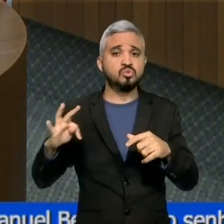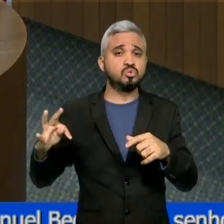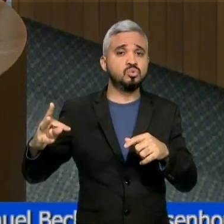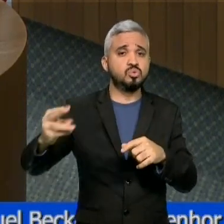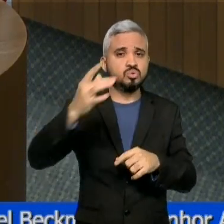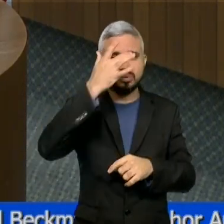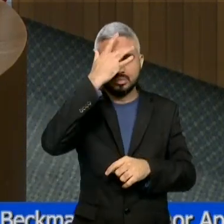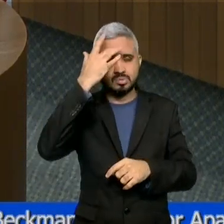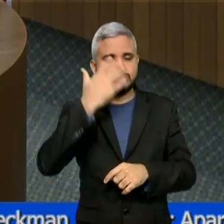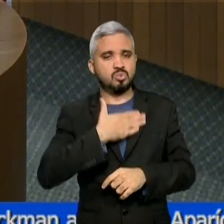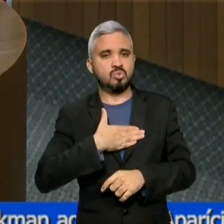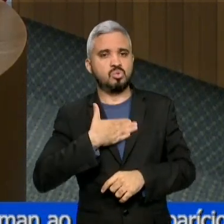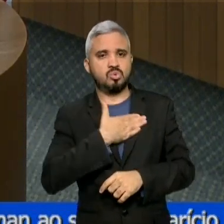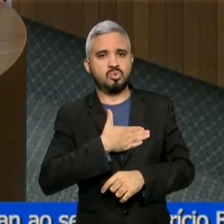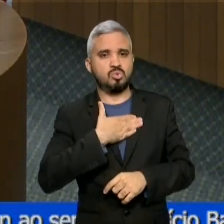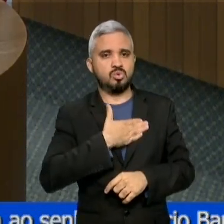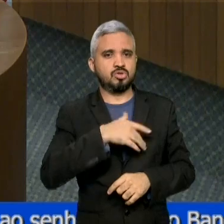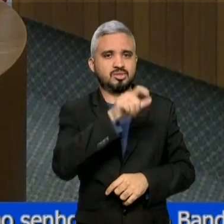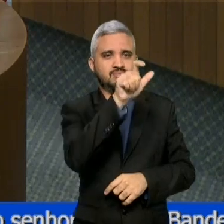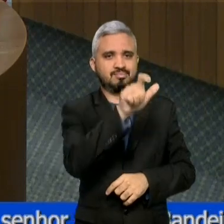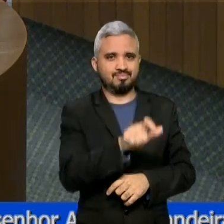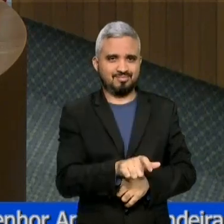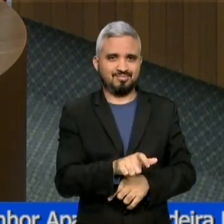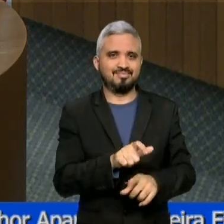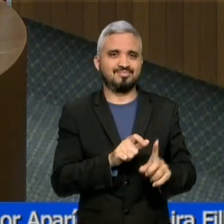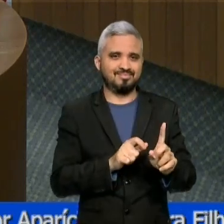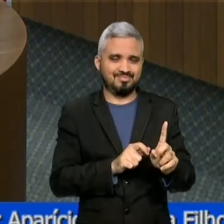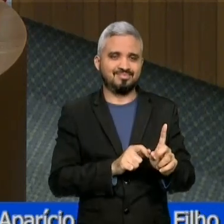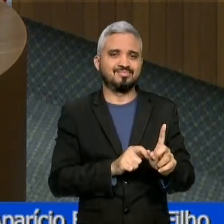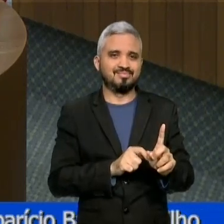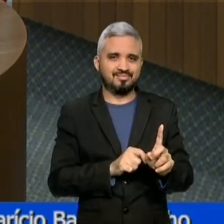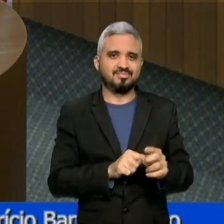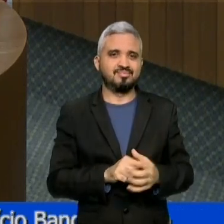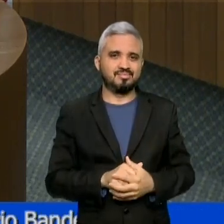gente fica muito feliz, porque além de contribuir